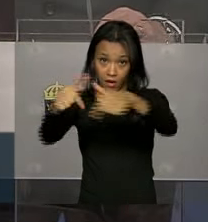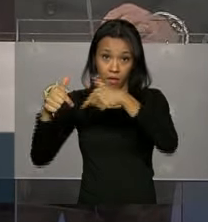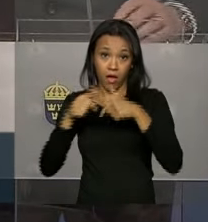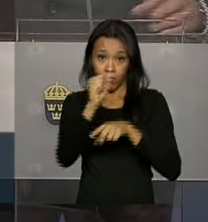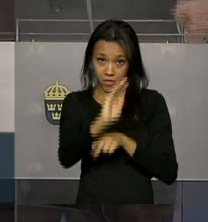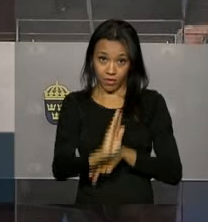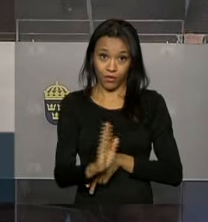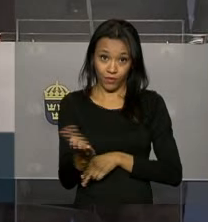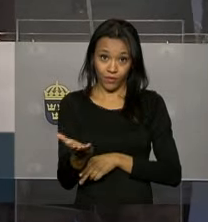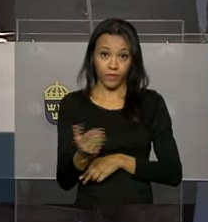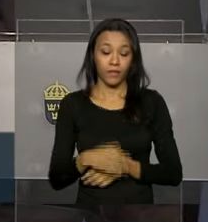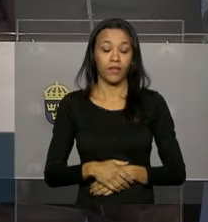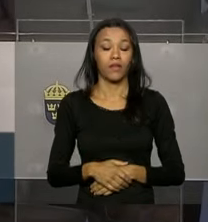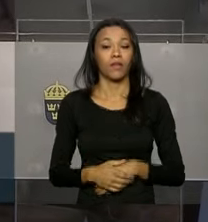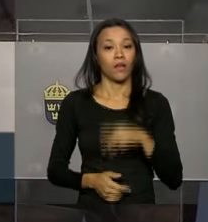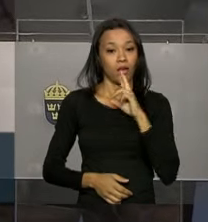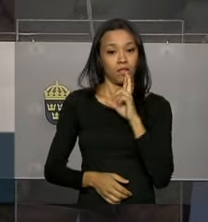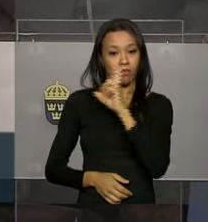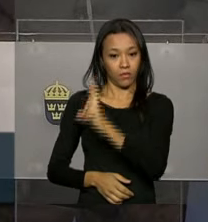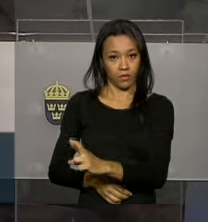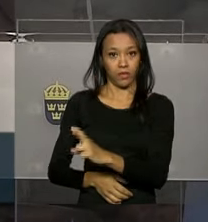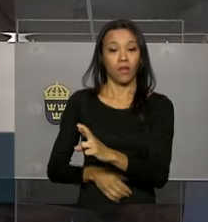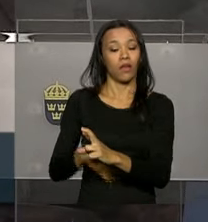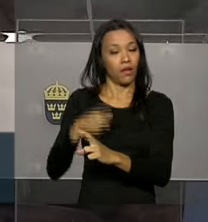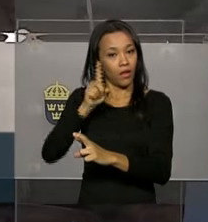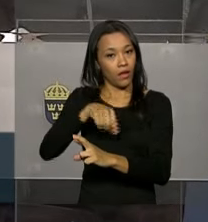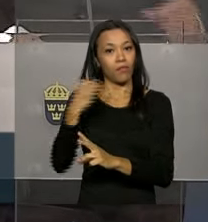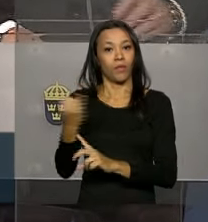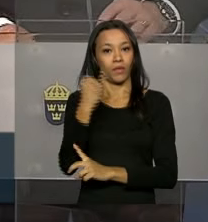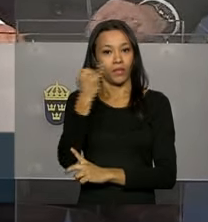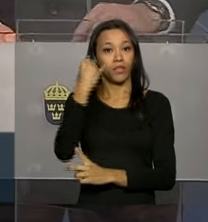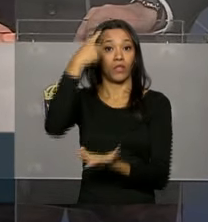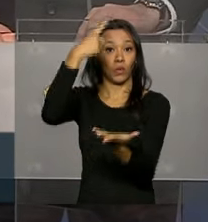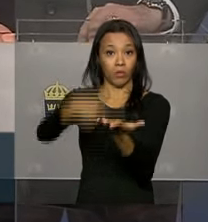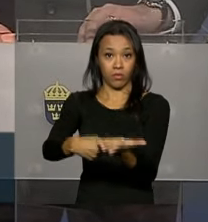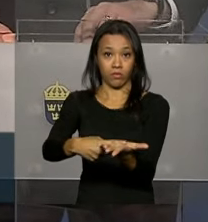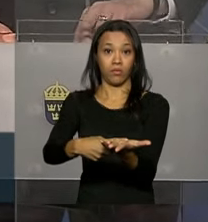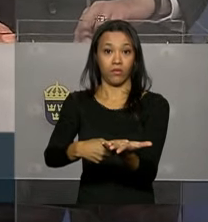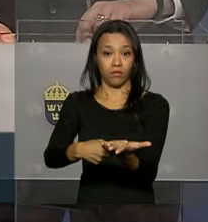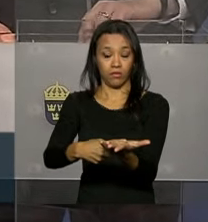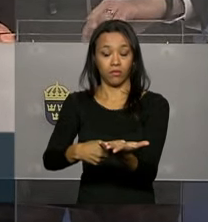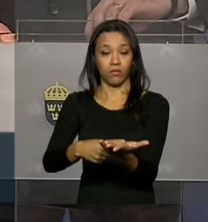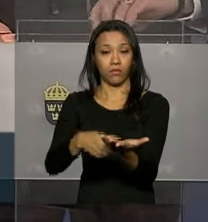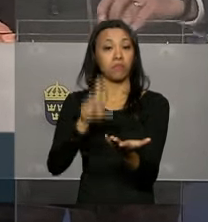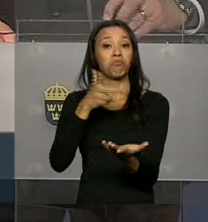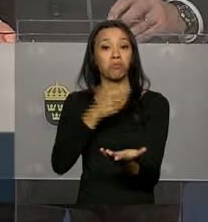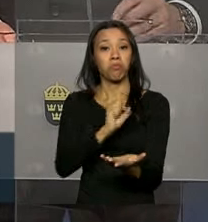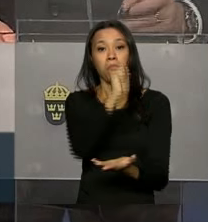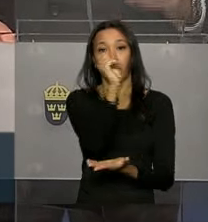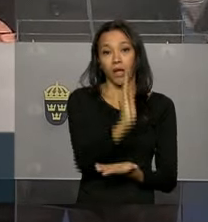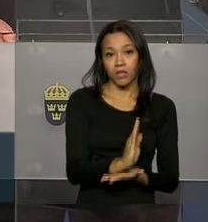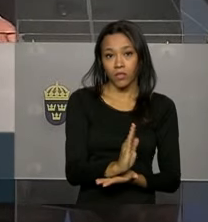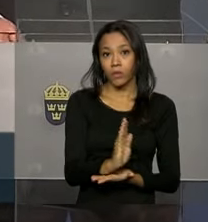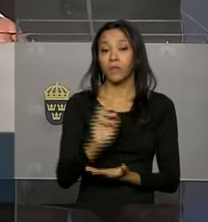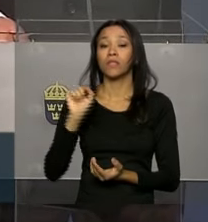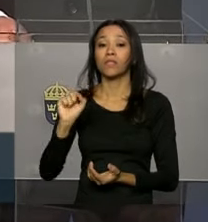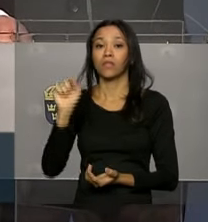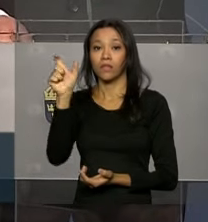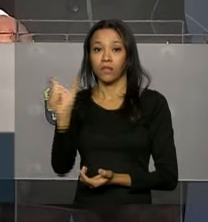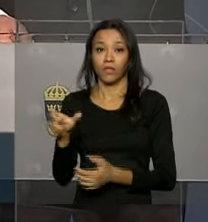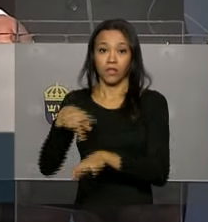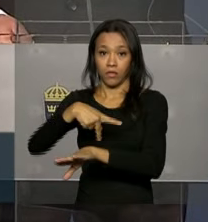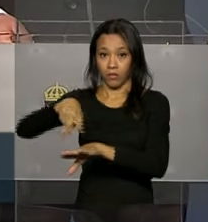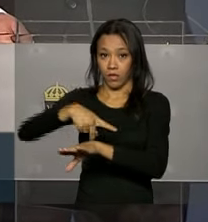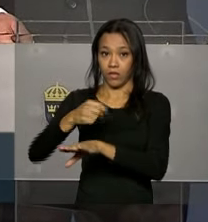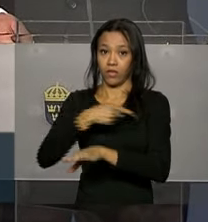É muito importante esse acordo do Brasil com a Suécia em termos da